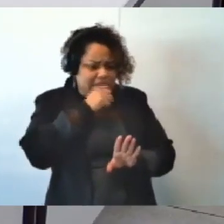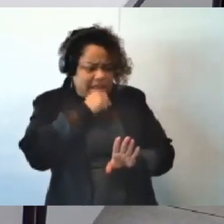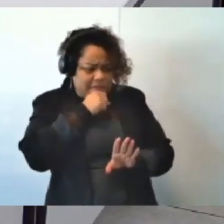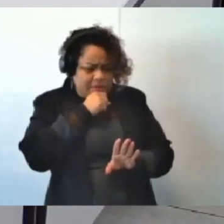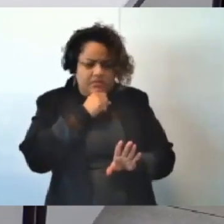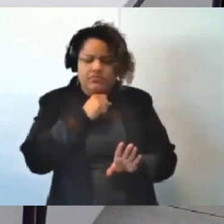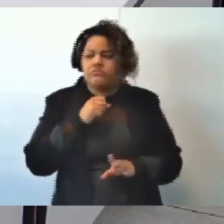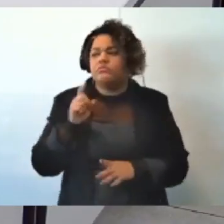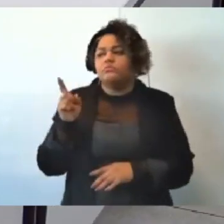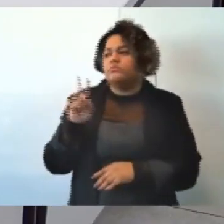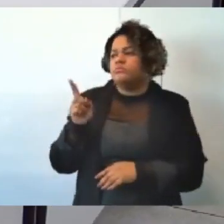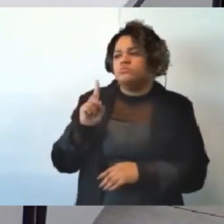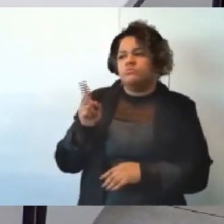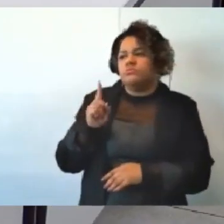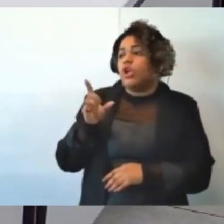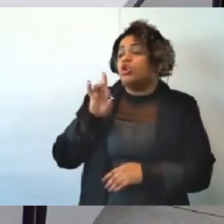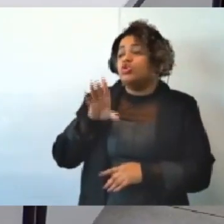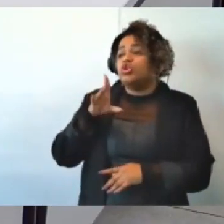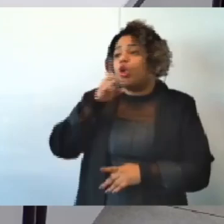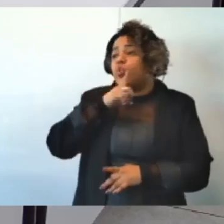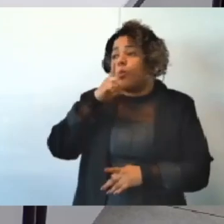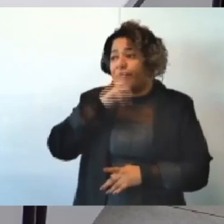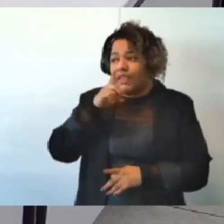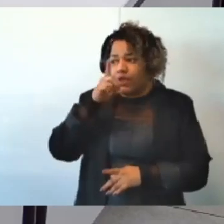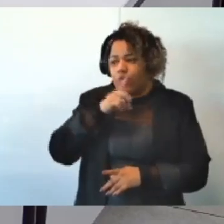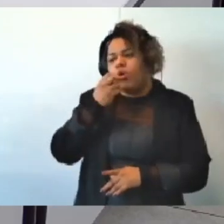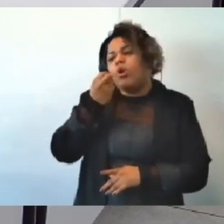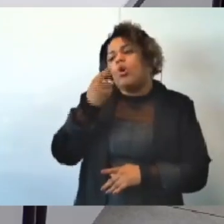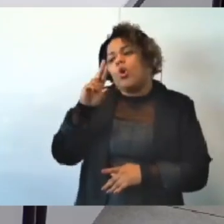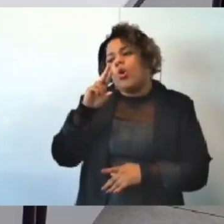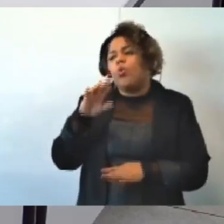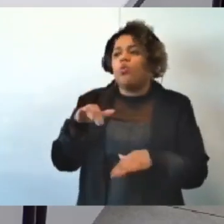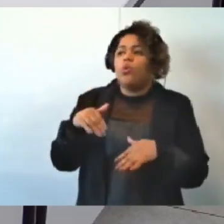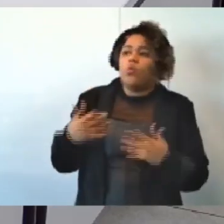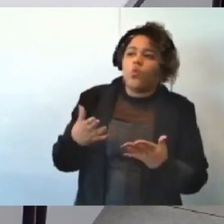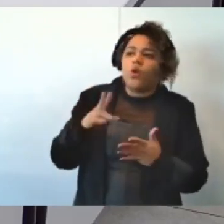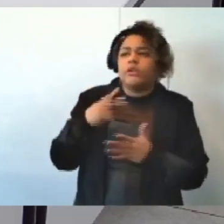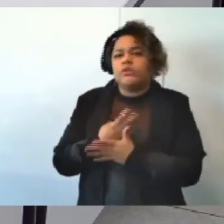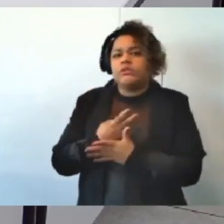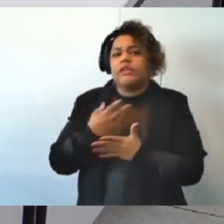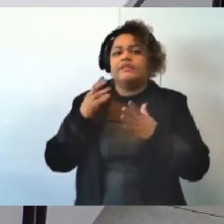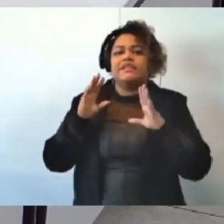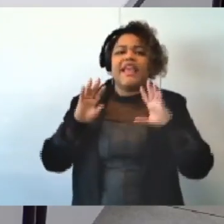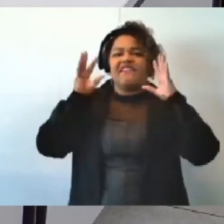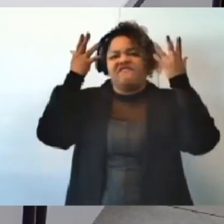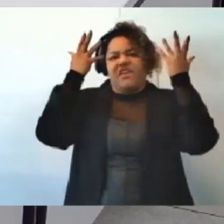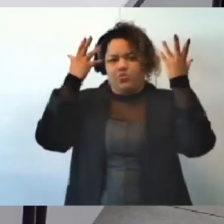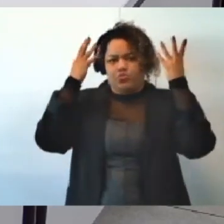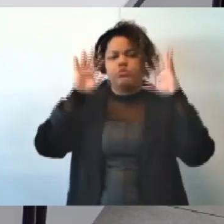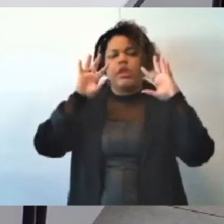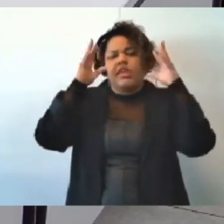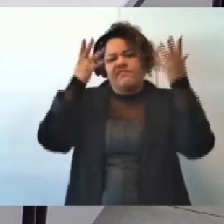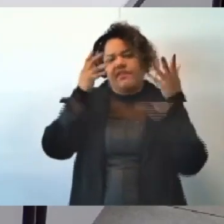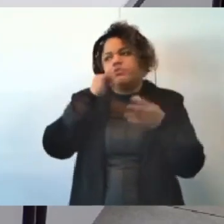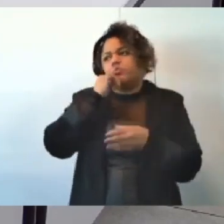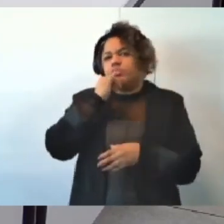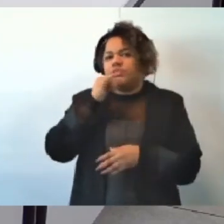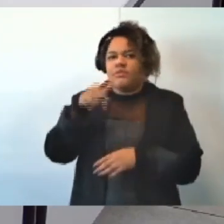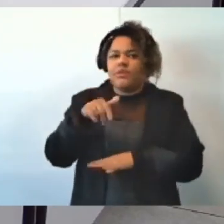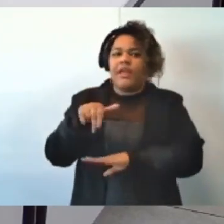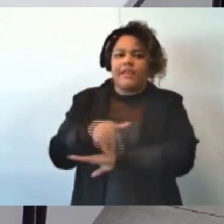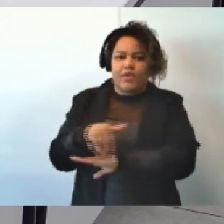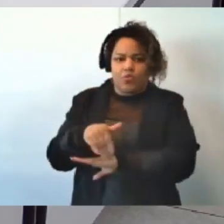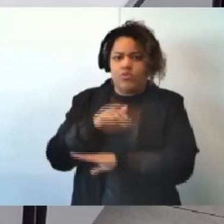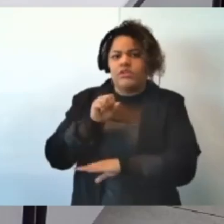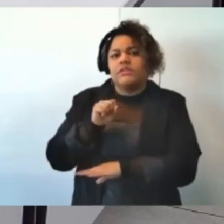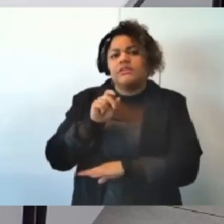tem eventos lá na rua Sapucaí, ou então, quando tem eventos, por exemplo, igual tem carrinho de rolimã, por exemplo,